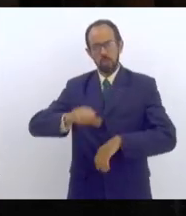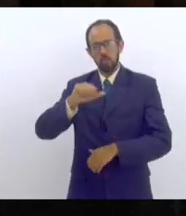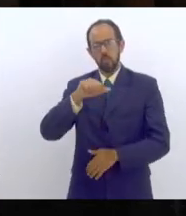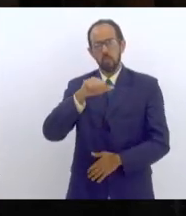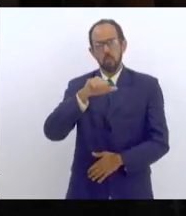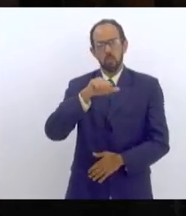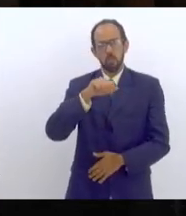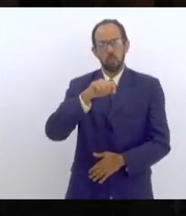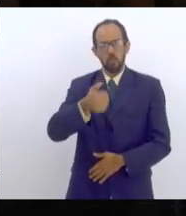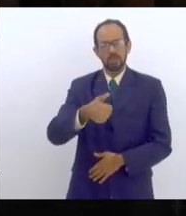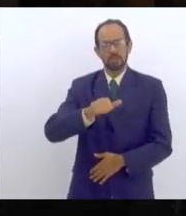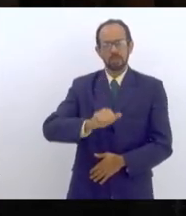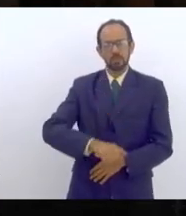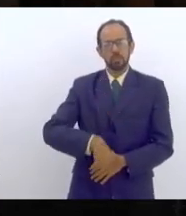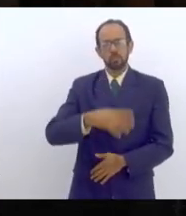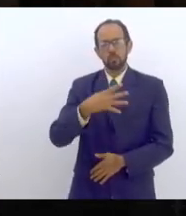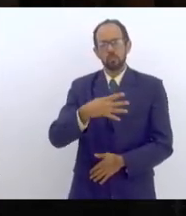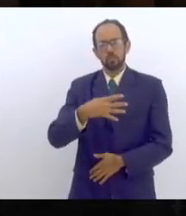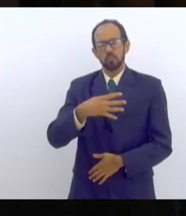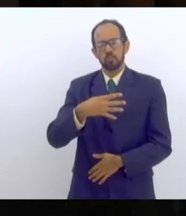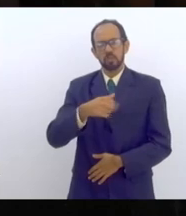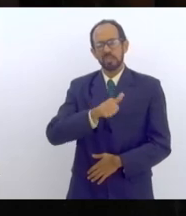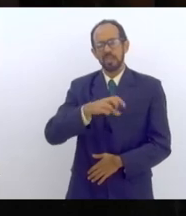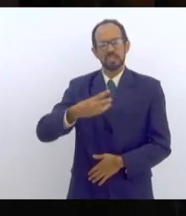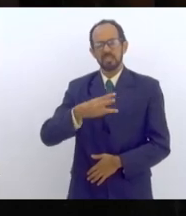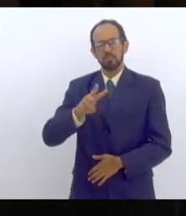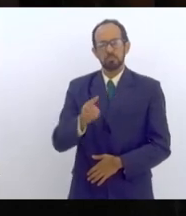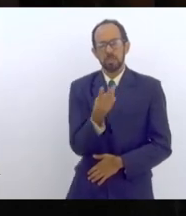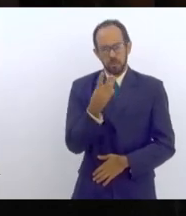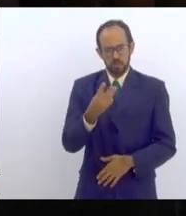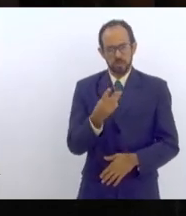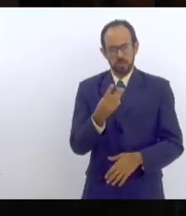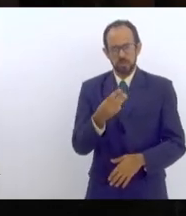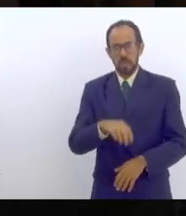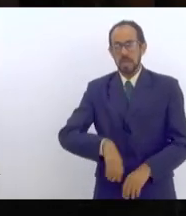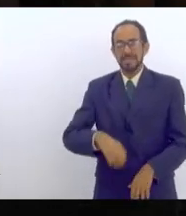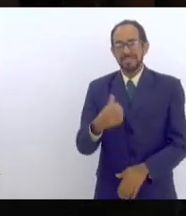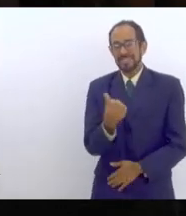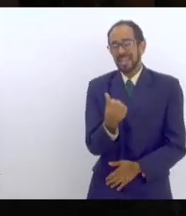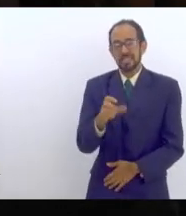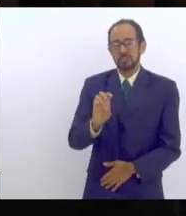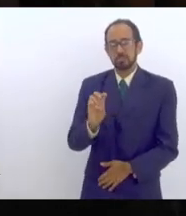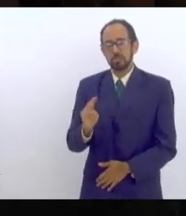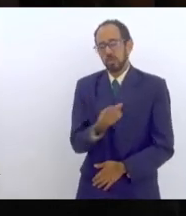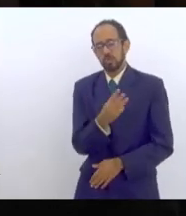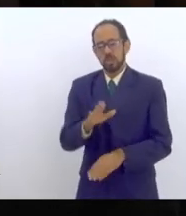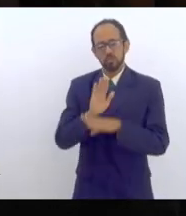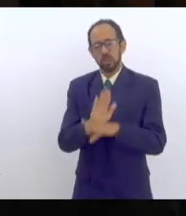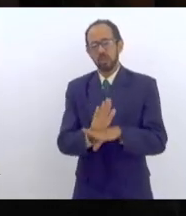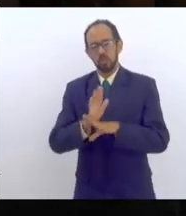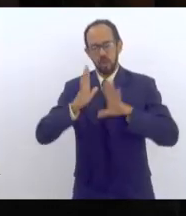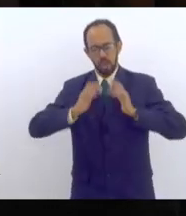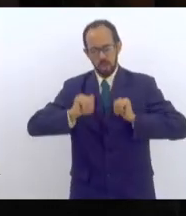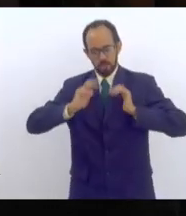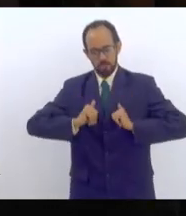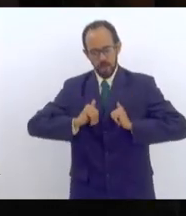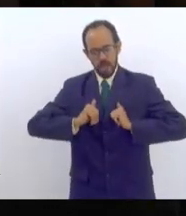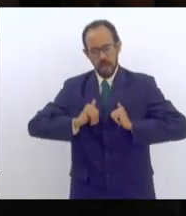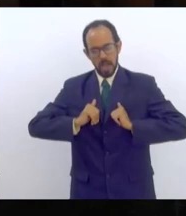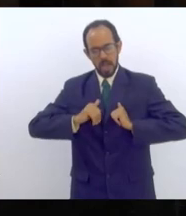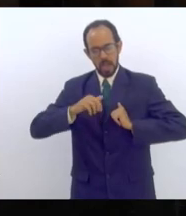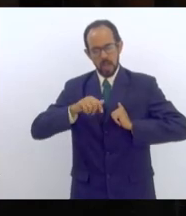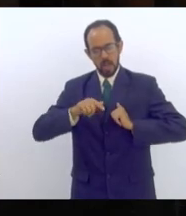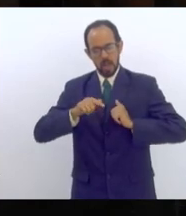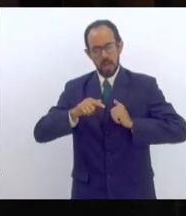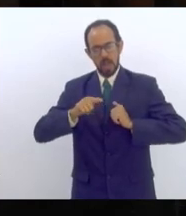Entre os investimentos, 6 bilhões ajudarão a despoluir as bacias da Baía de Guanabara, o Rio Guandu, a Bacia do